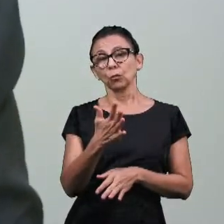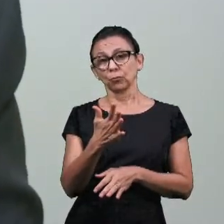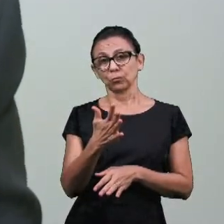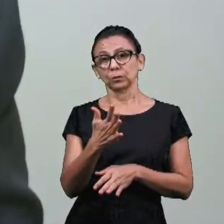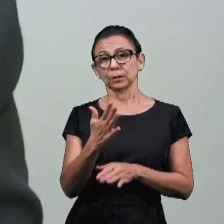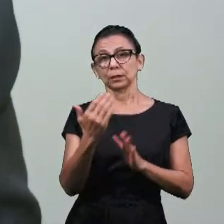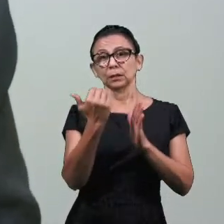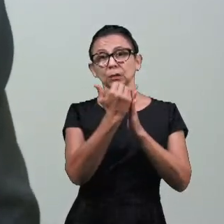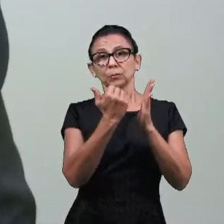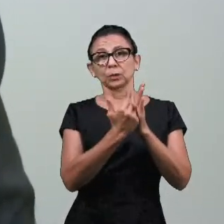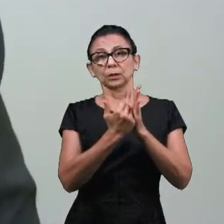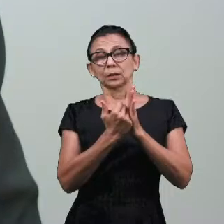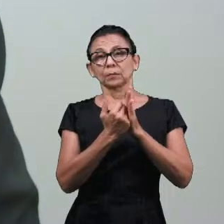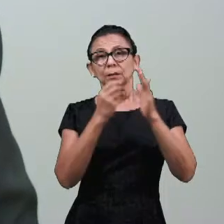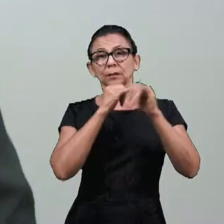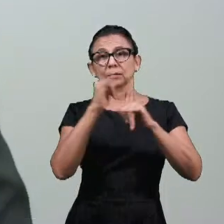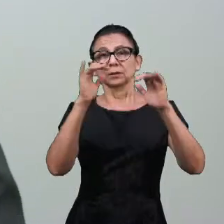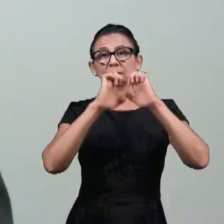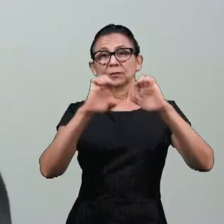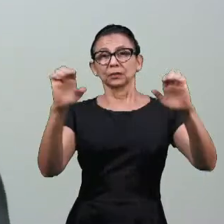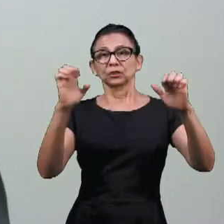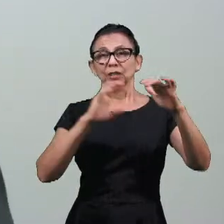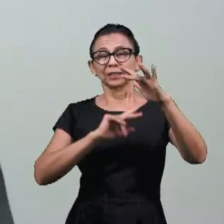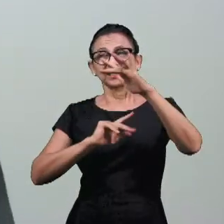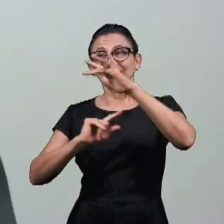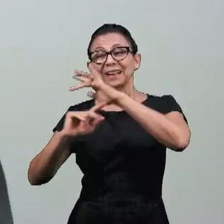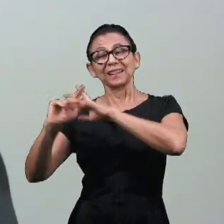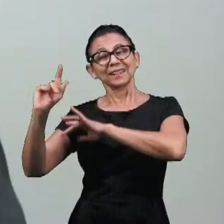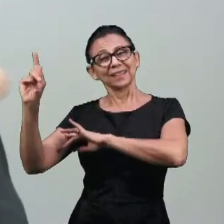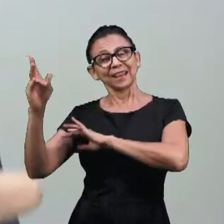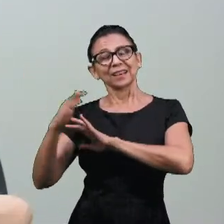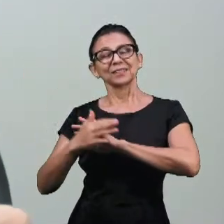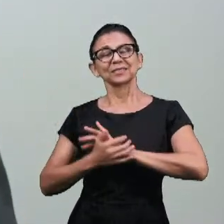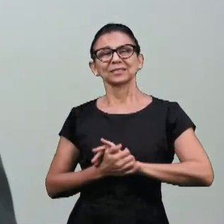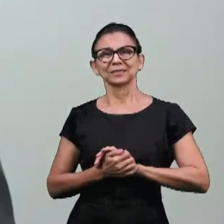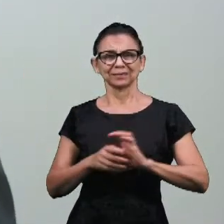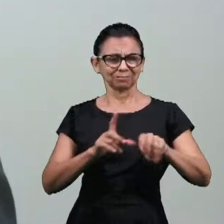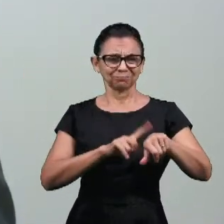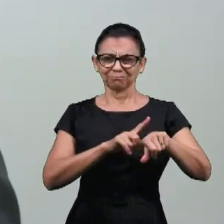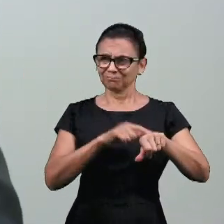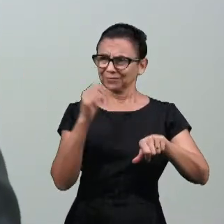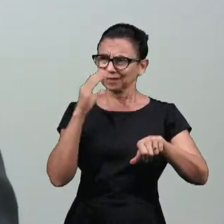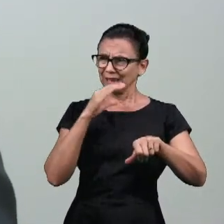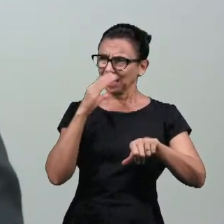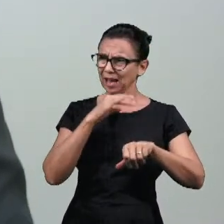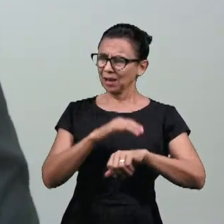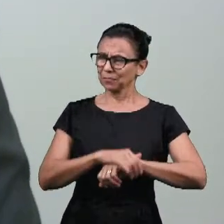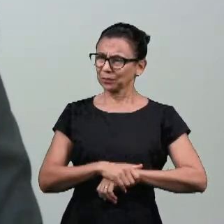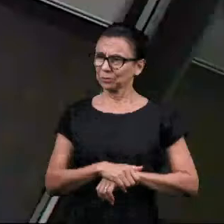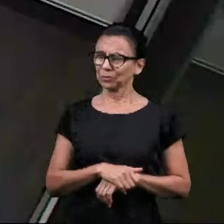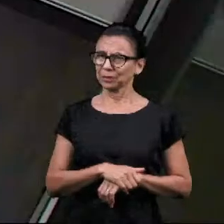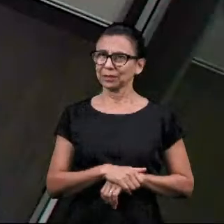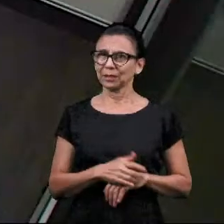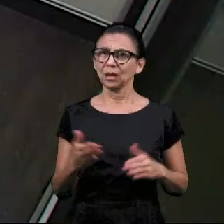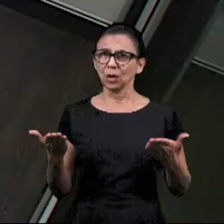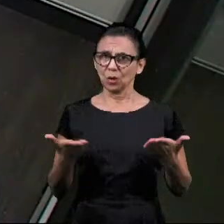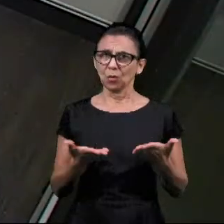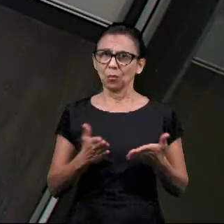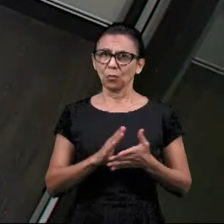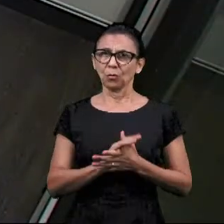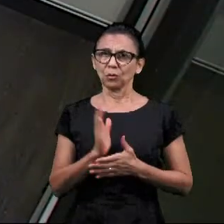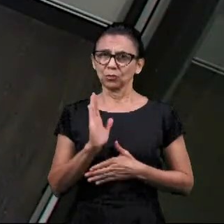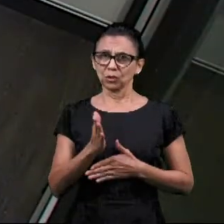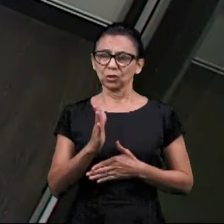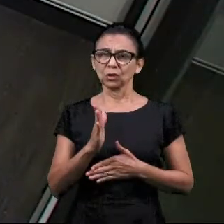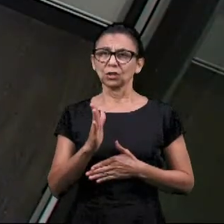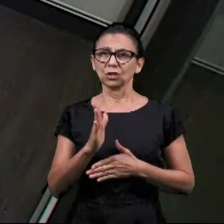rápido, faltam 9 minutos. Né? Então a gente quer aproveitar um pouquinho. Inclusive hoje teve gravação. Teve gravação do programa desse próximo final de semana. Inclusive